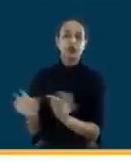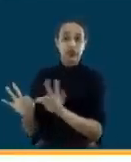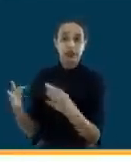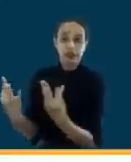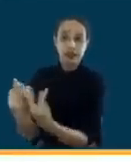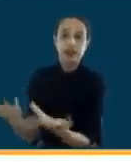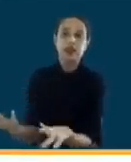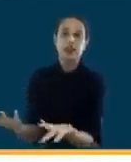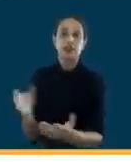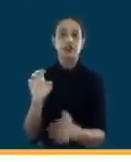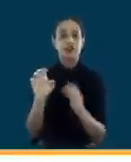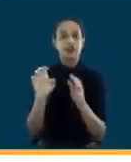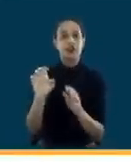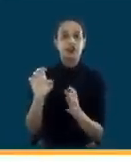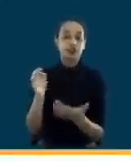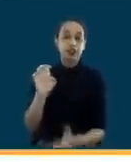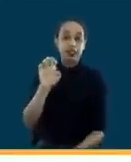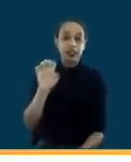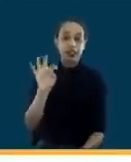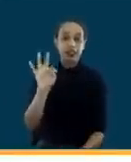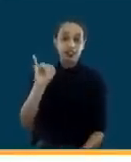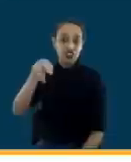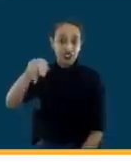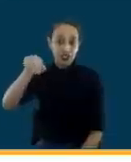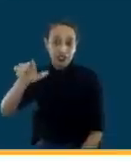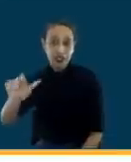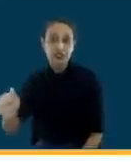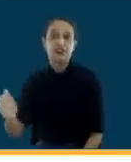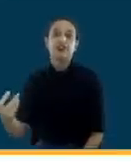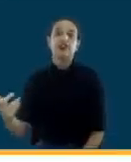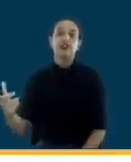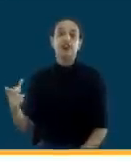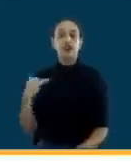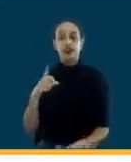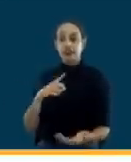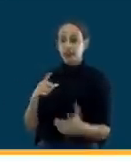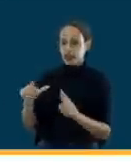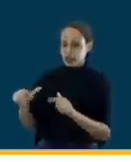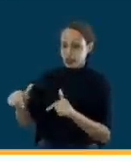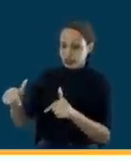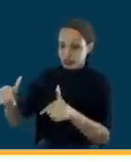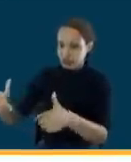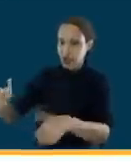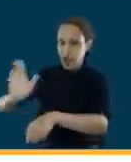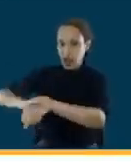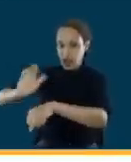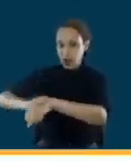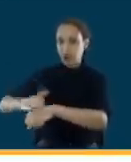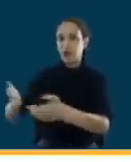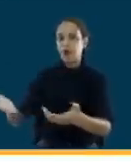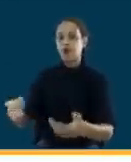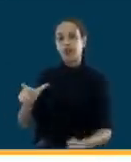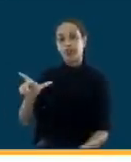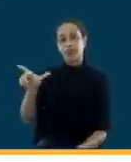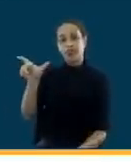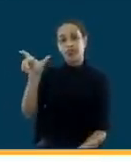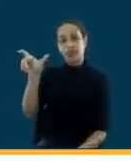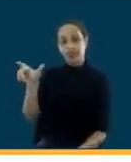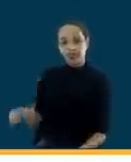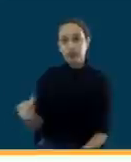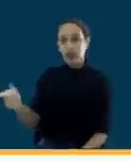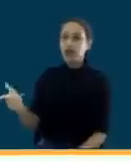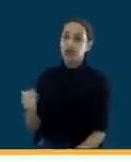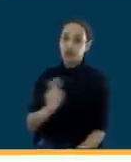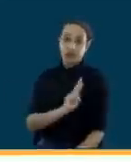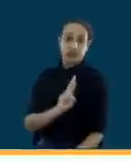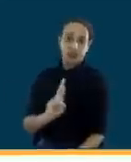etnias que têm toda uma cosmologia, uma cosmogonia específica dentro do que para eles tem esse caráter de religiosidade